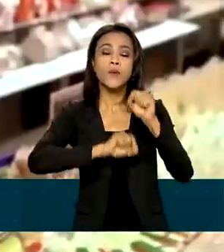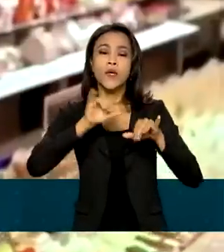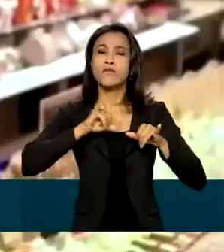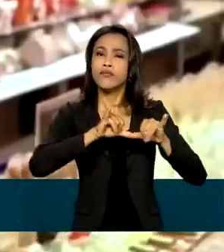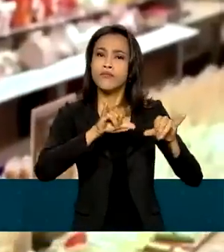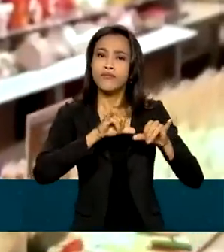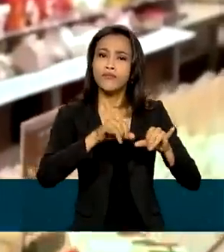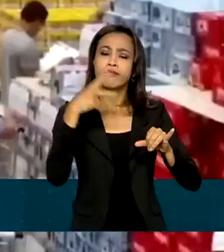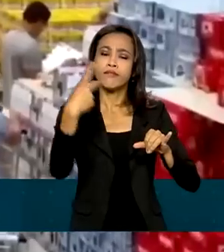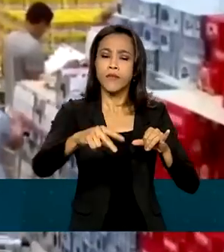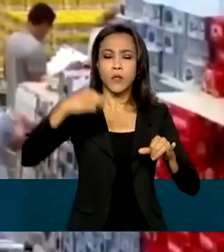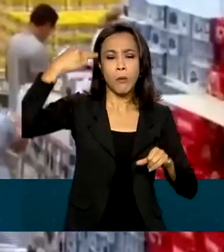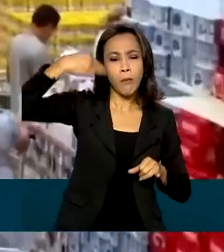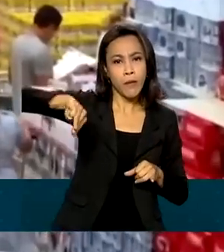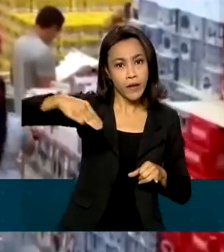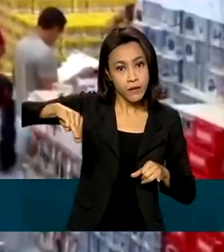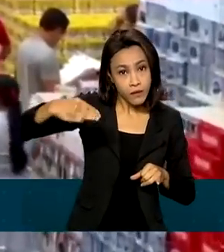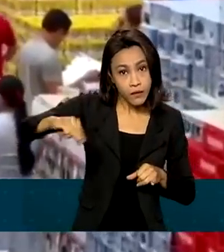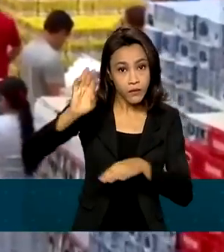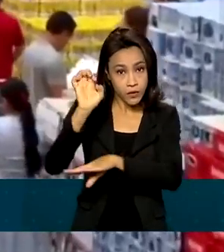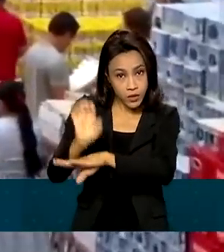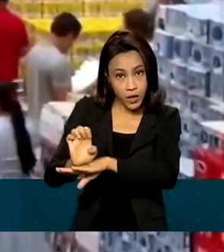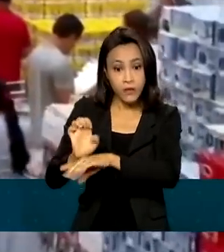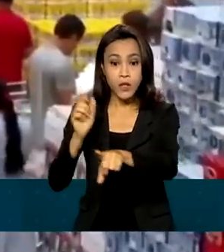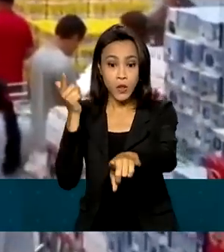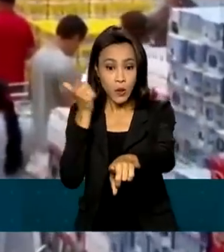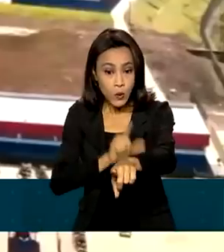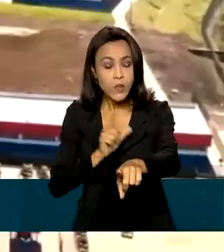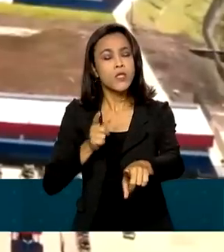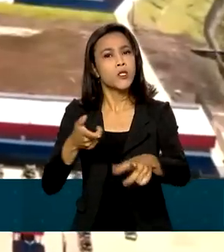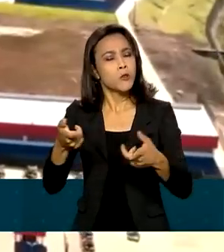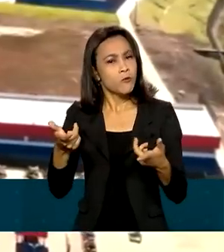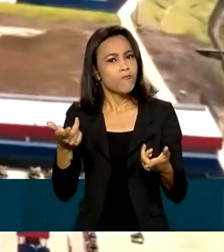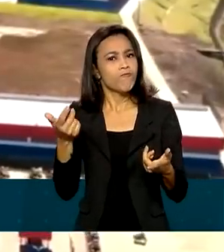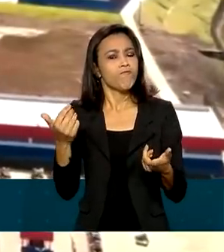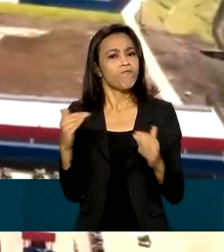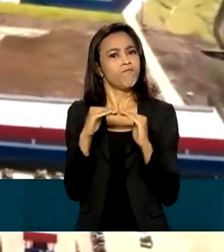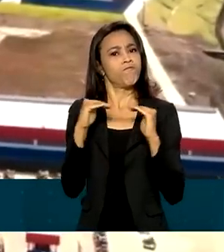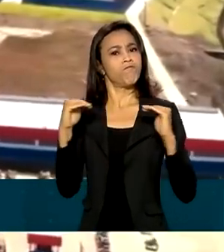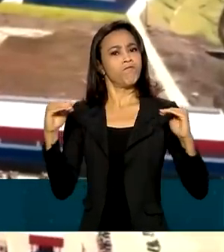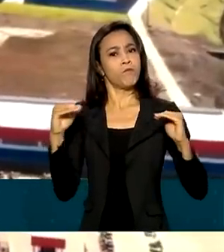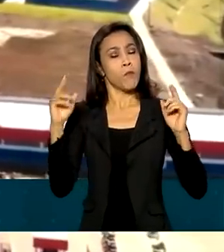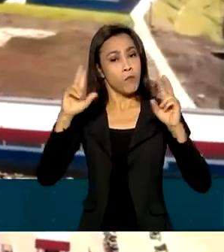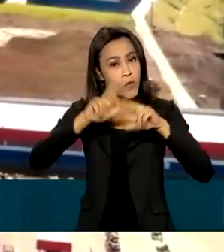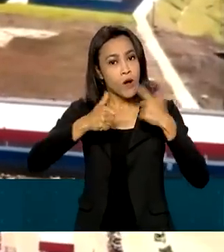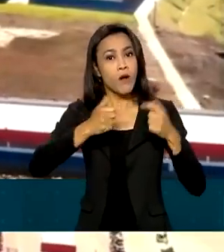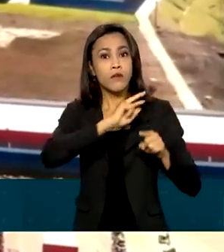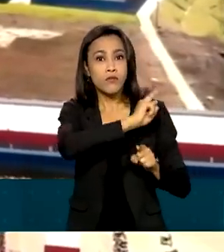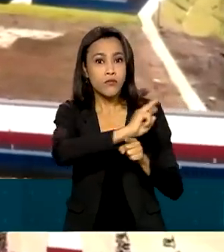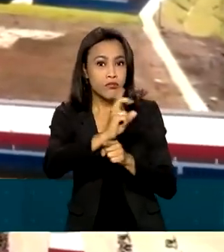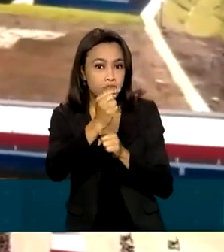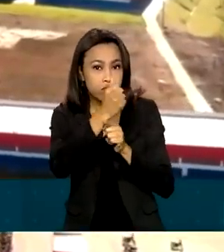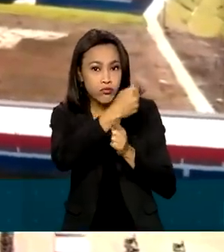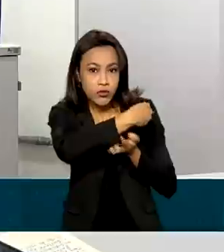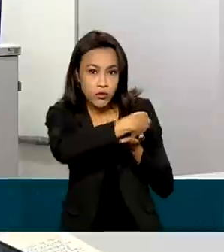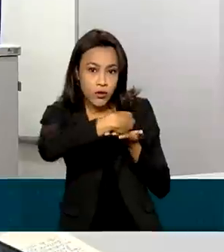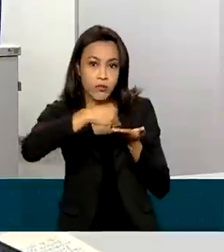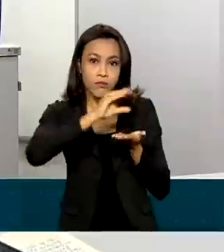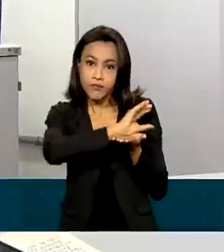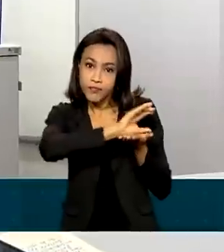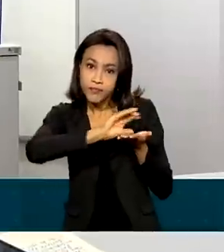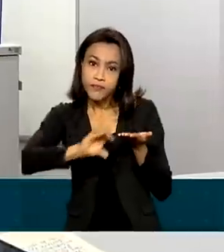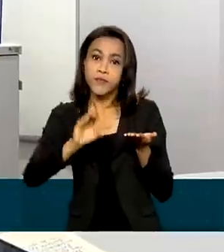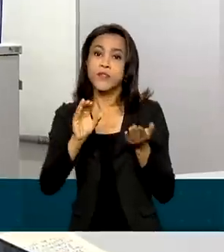mercearia no Maranhão e conta que conseguiu se estabelecer e ao financiamento do fundo do Nordeste